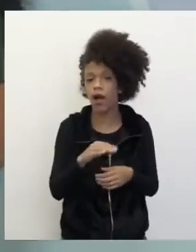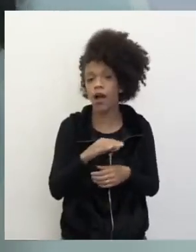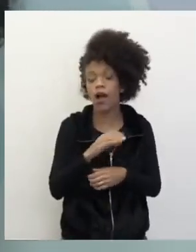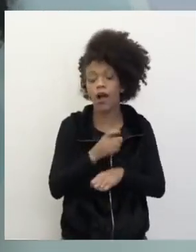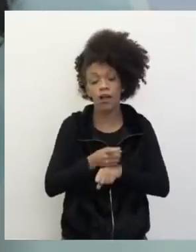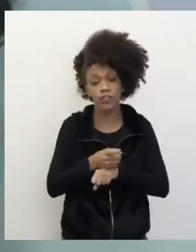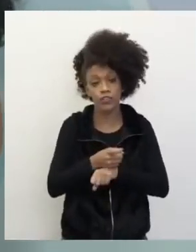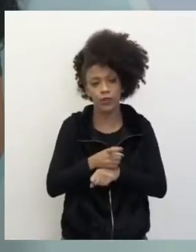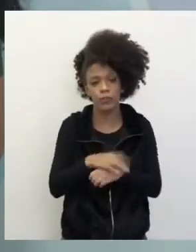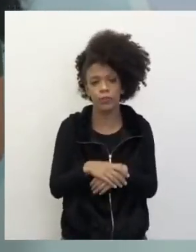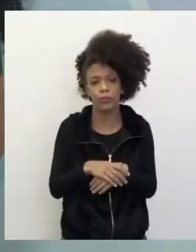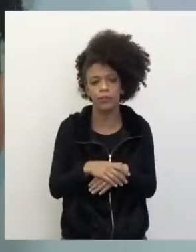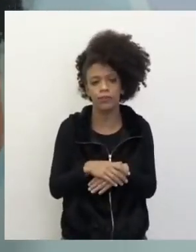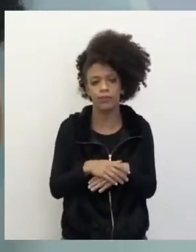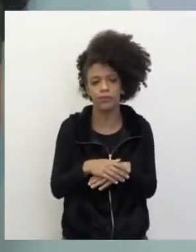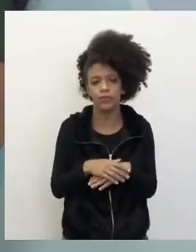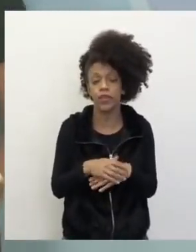tenho...